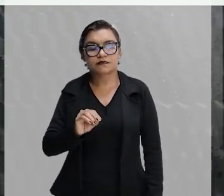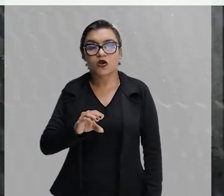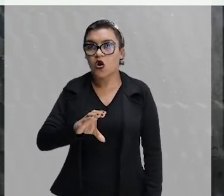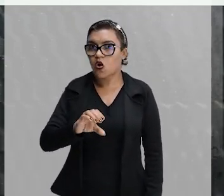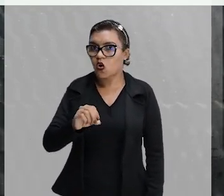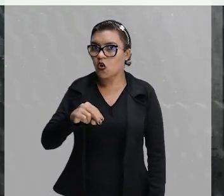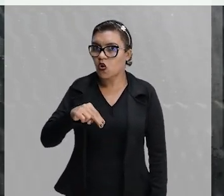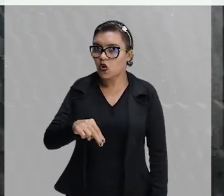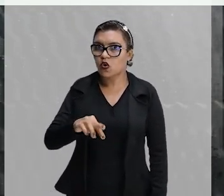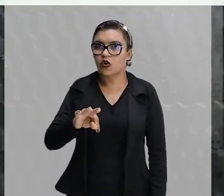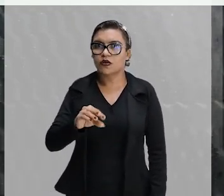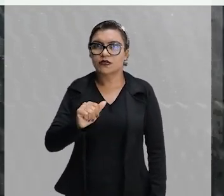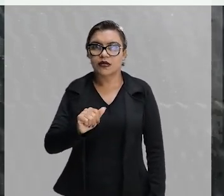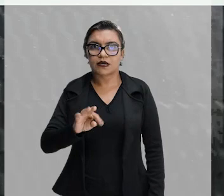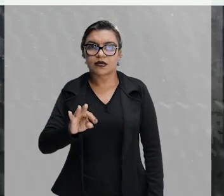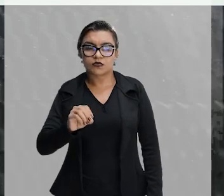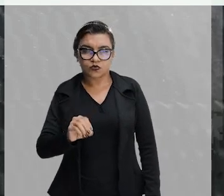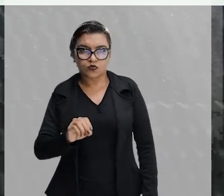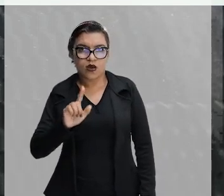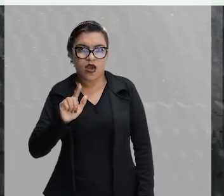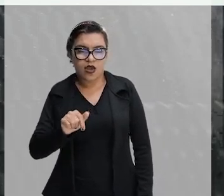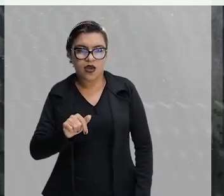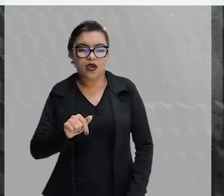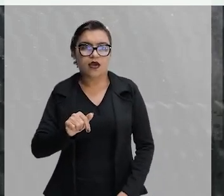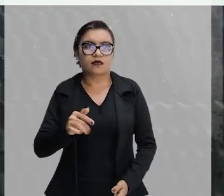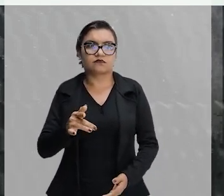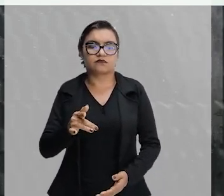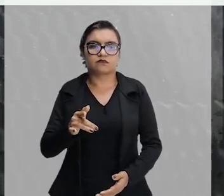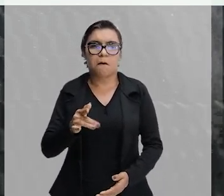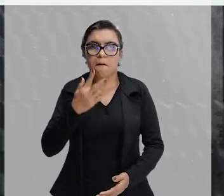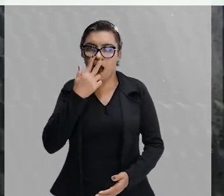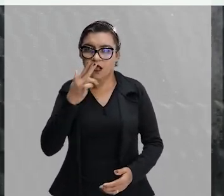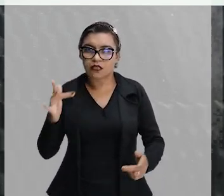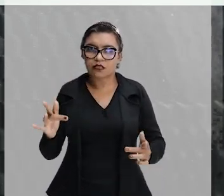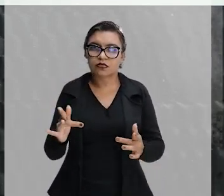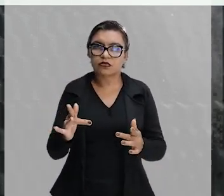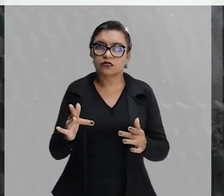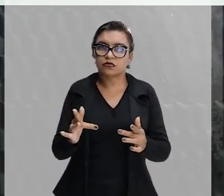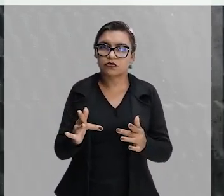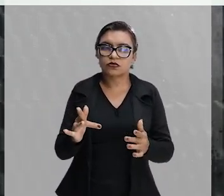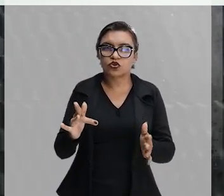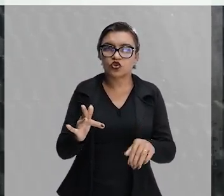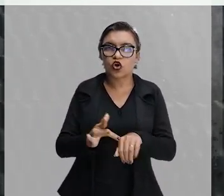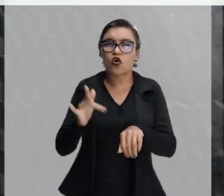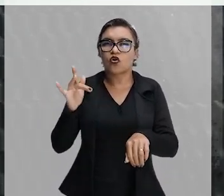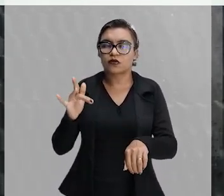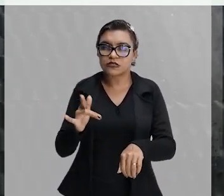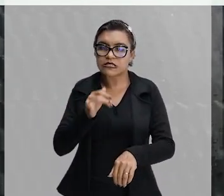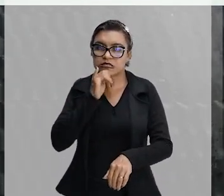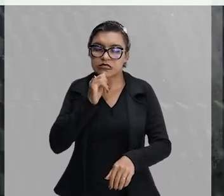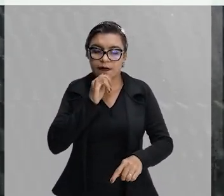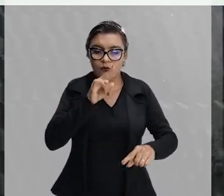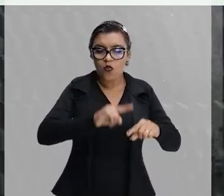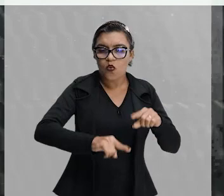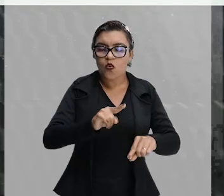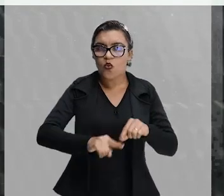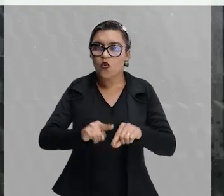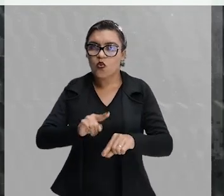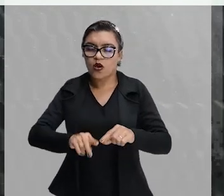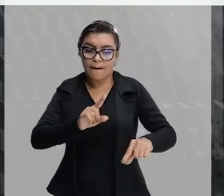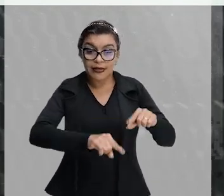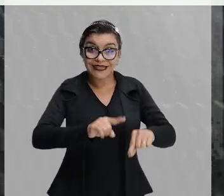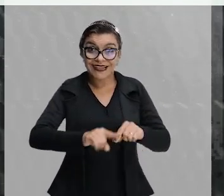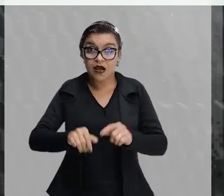contato, é um simples toque entre esses corpos, né? Então os corpos, um corpo eletrizado com um